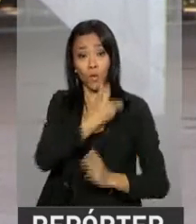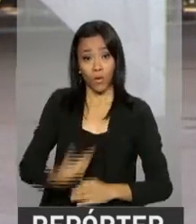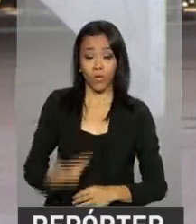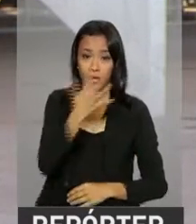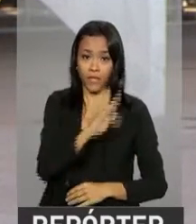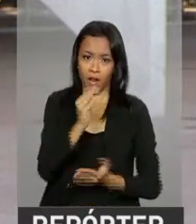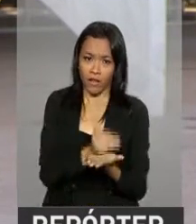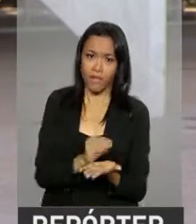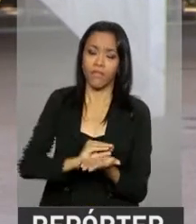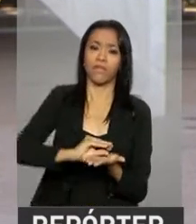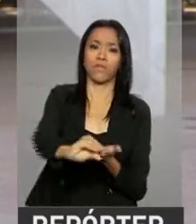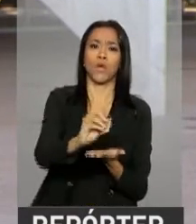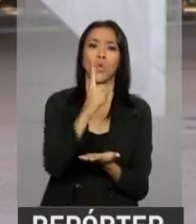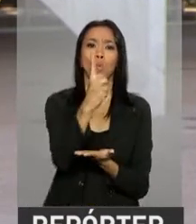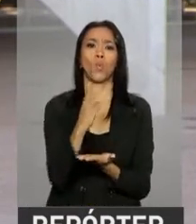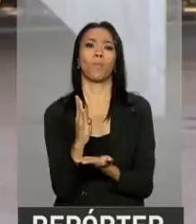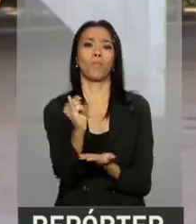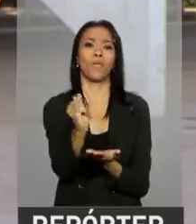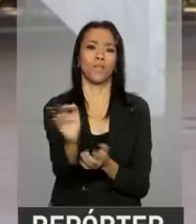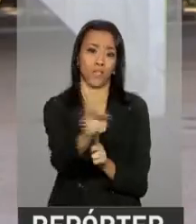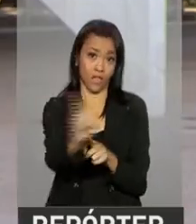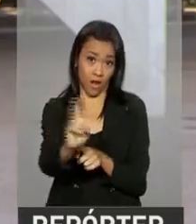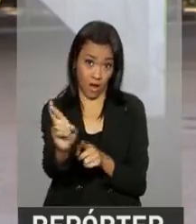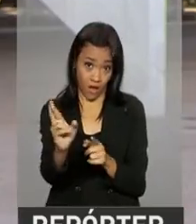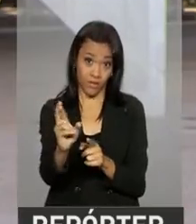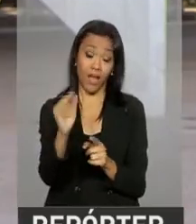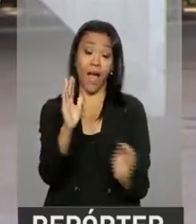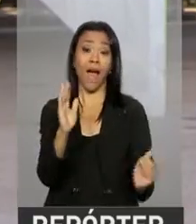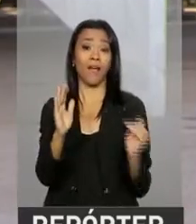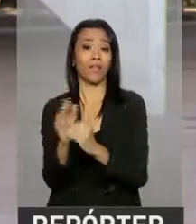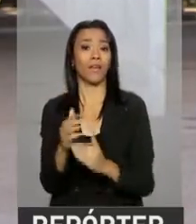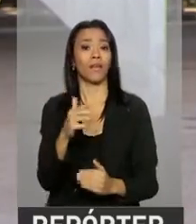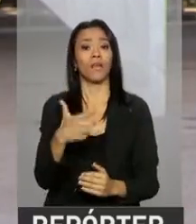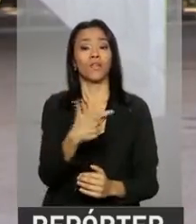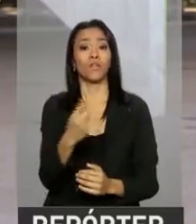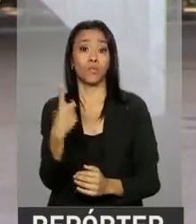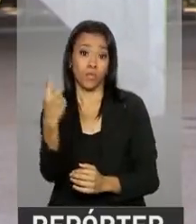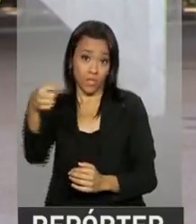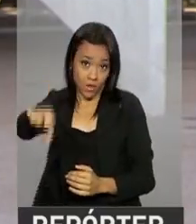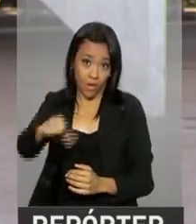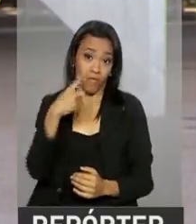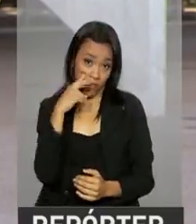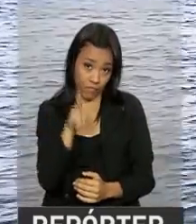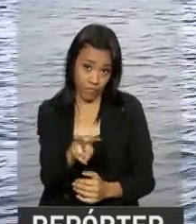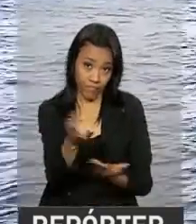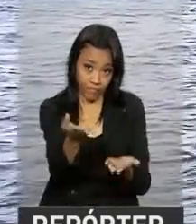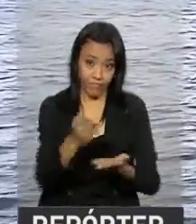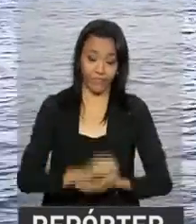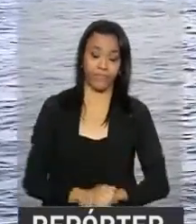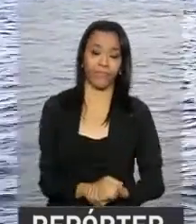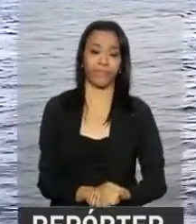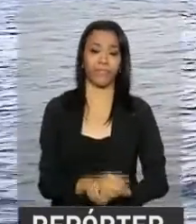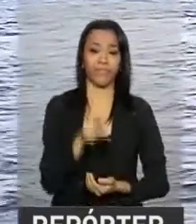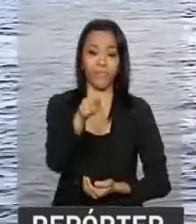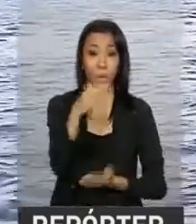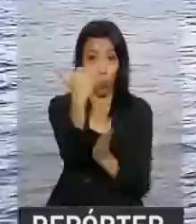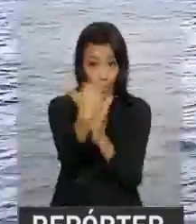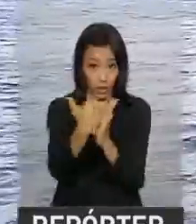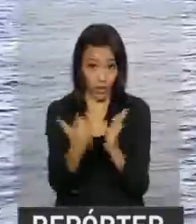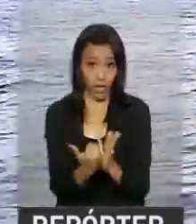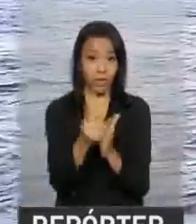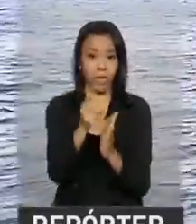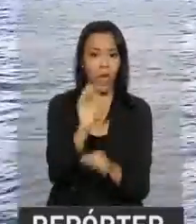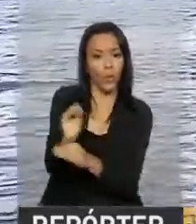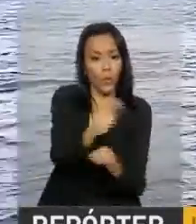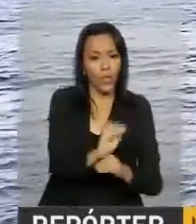de R$ 1 bilhão nessas iniciativas até 2019. Vamos ver. O programa de revitalização